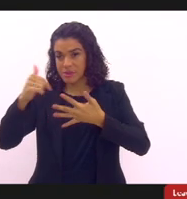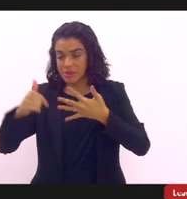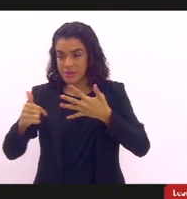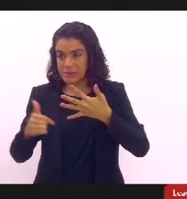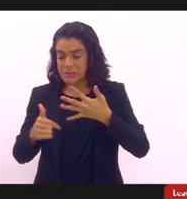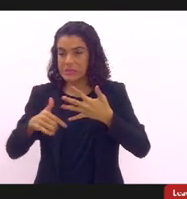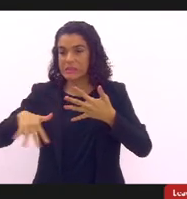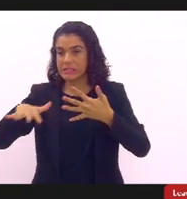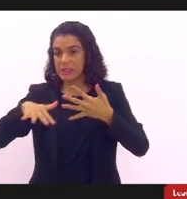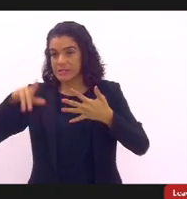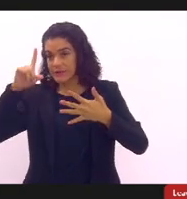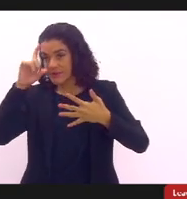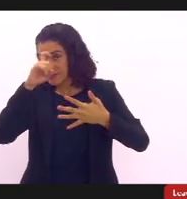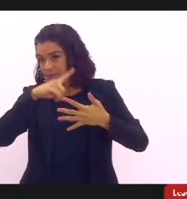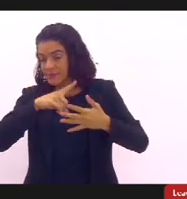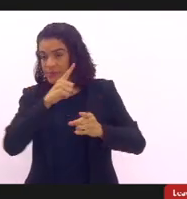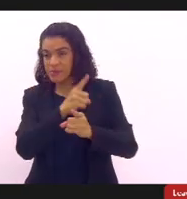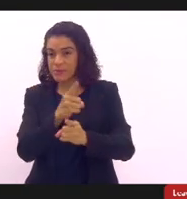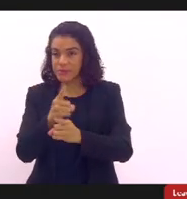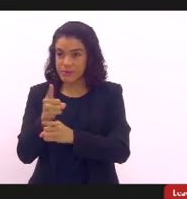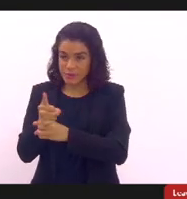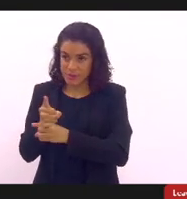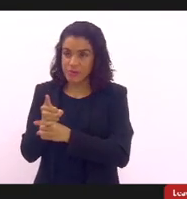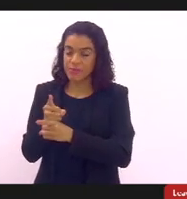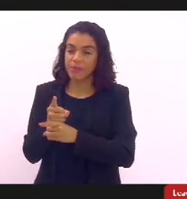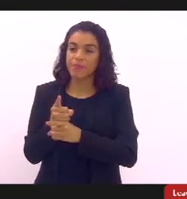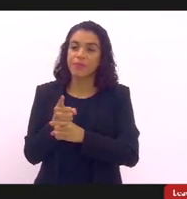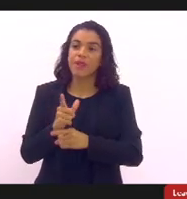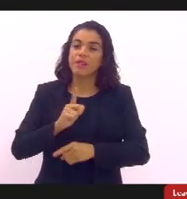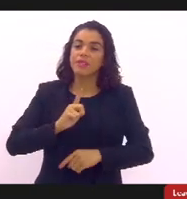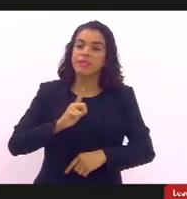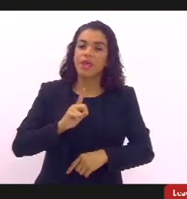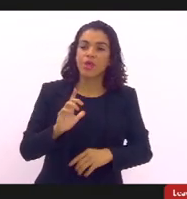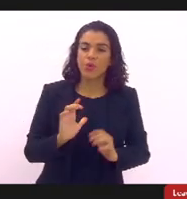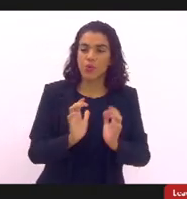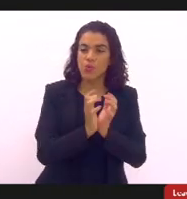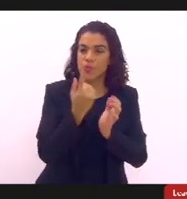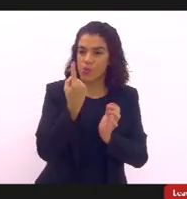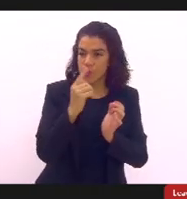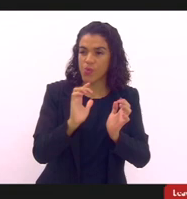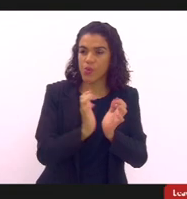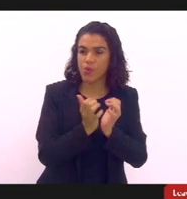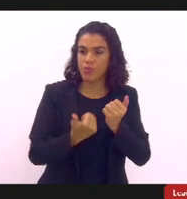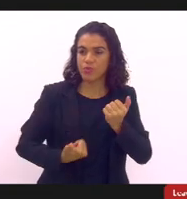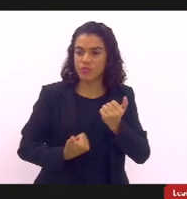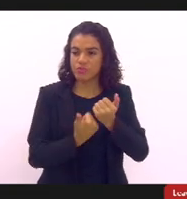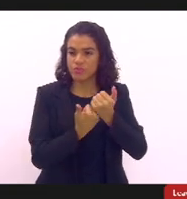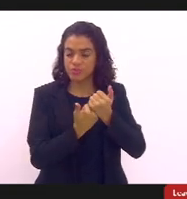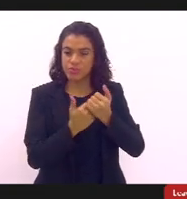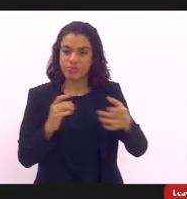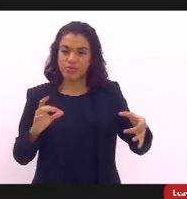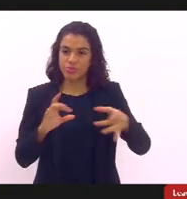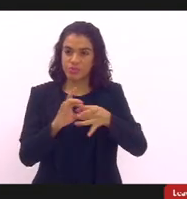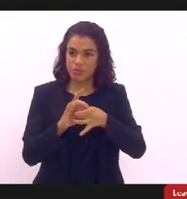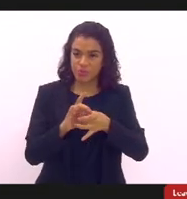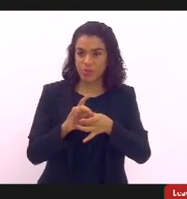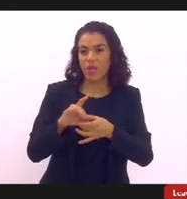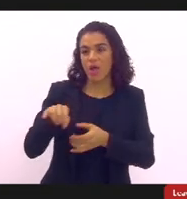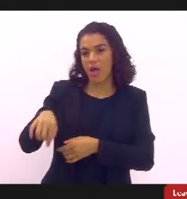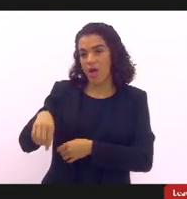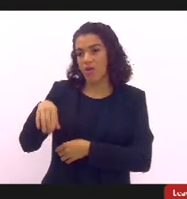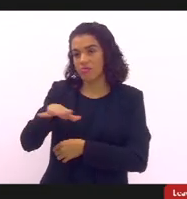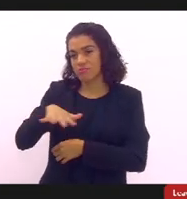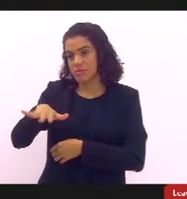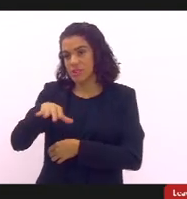críticas identificadas nas oficinas. A gente tem um grupo de apoio ligado ao nível central, ao programa